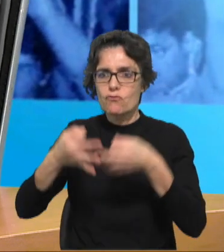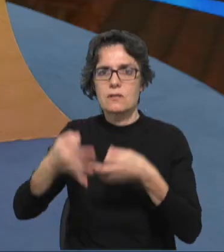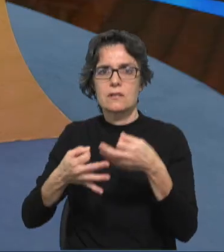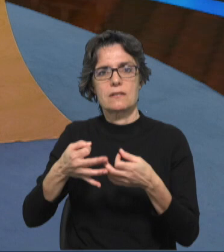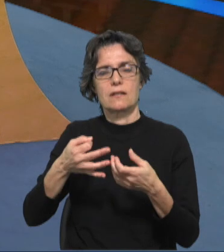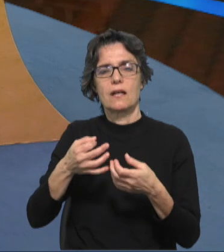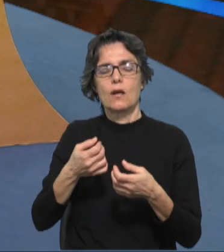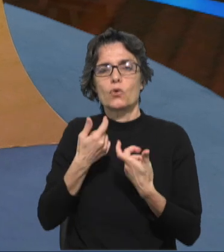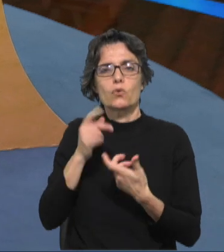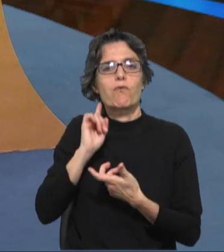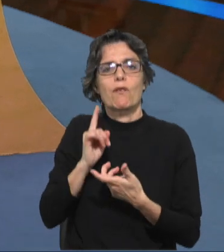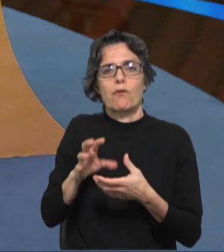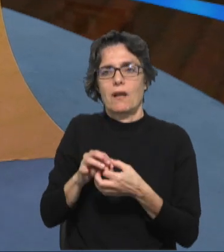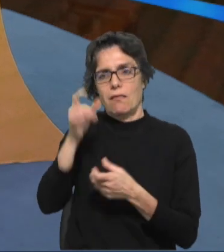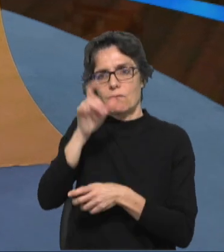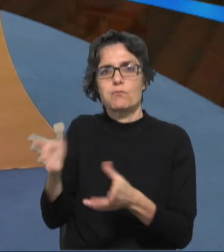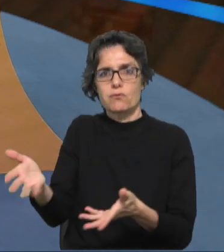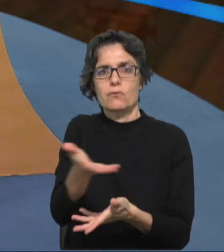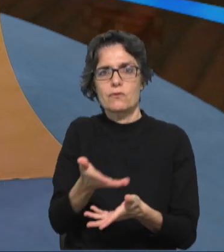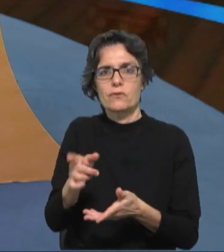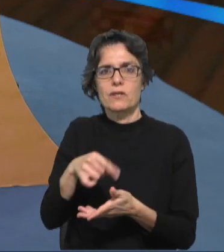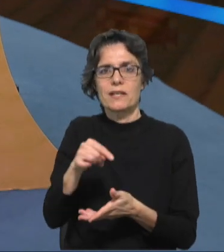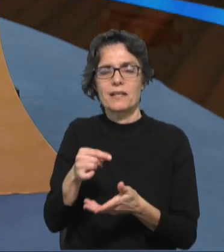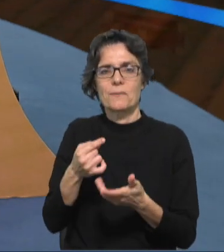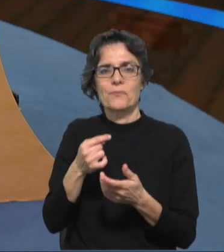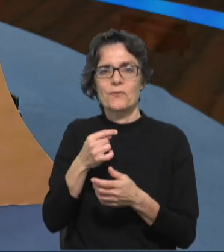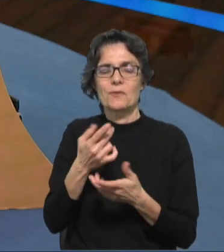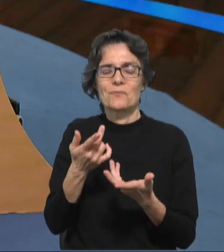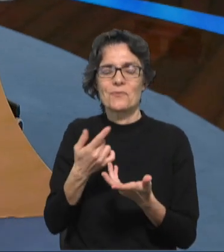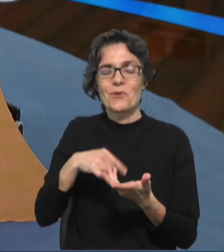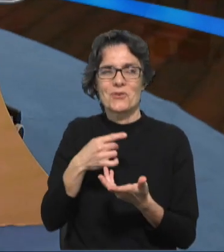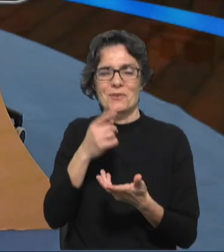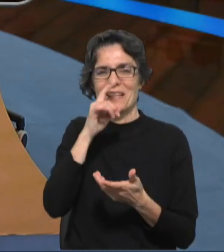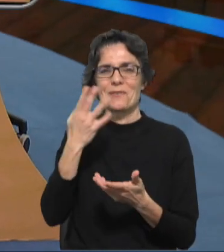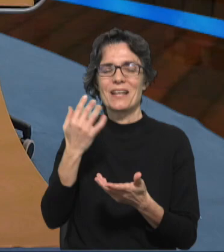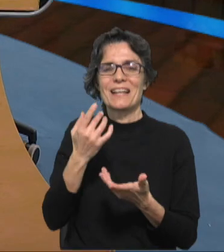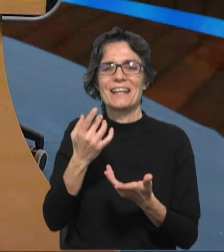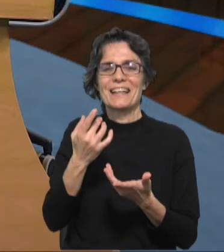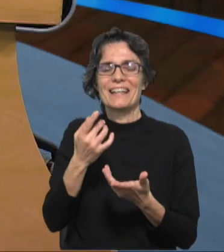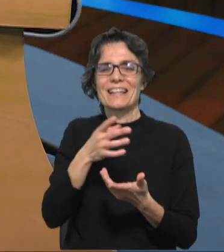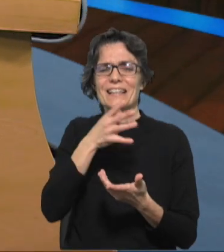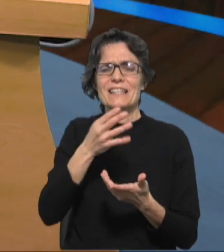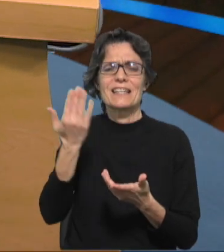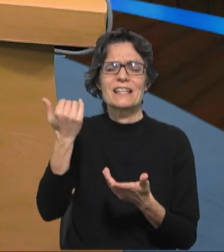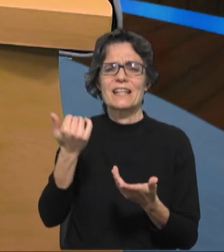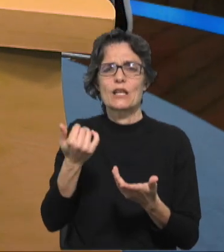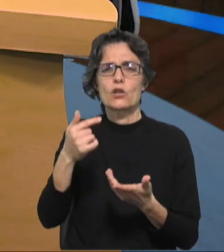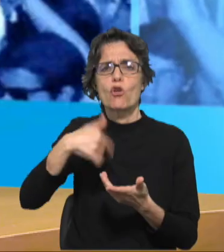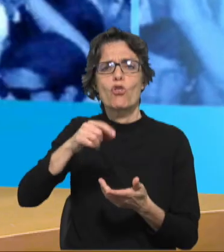humanos, sempre com elevação. Achei curioso que dizia, nós não vimos, somos a defesa, mas não vimos atacar